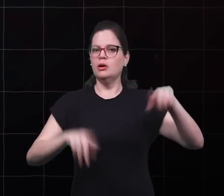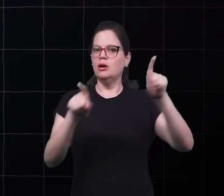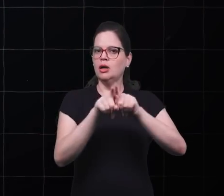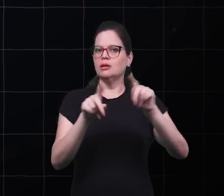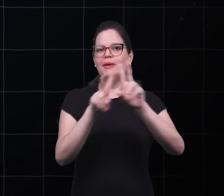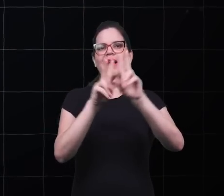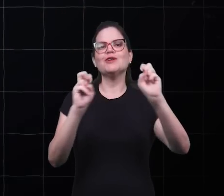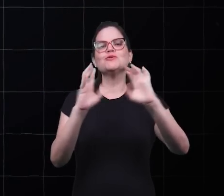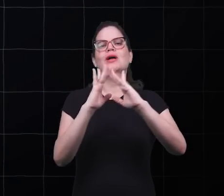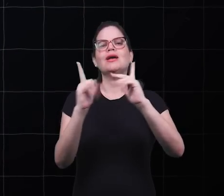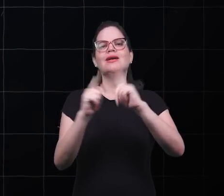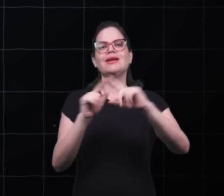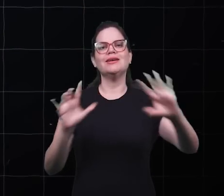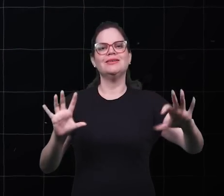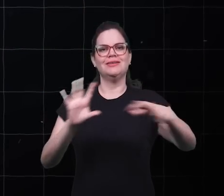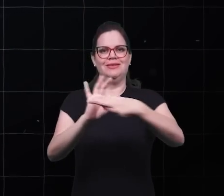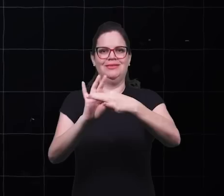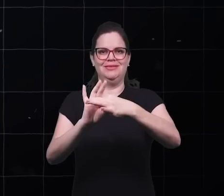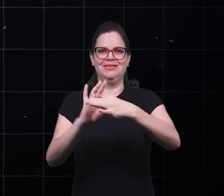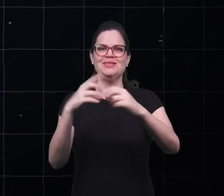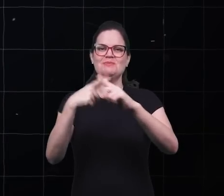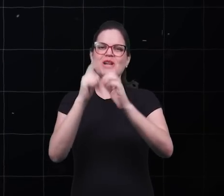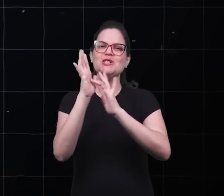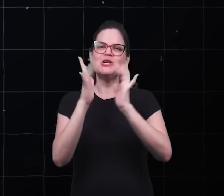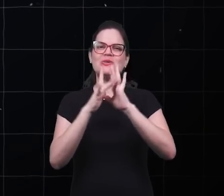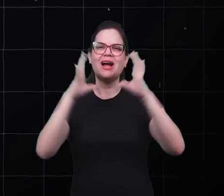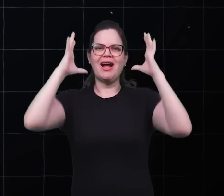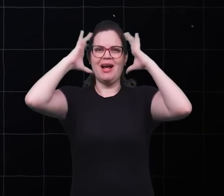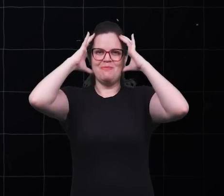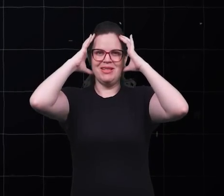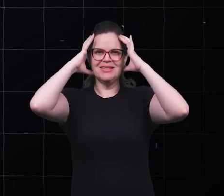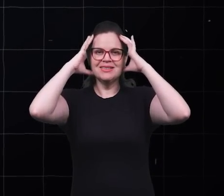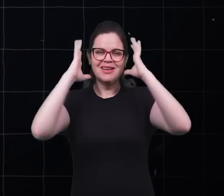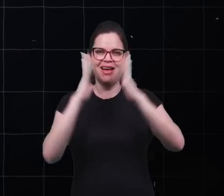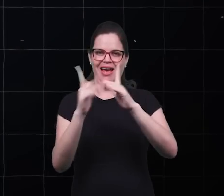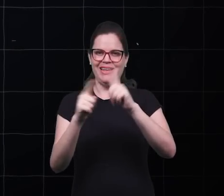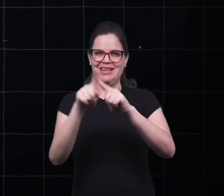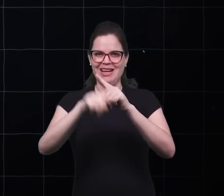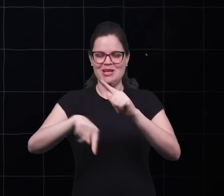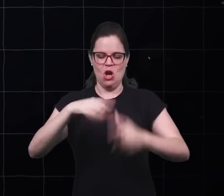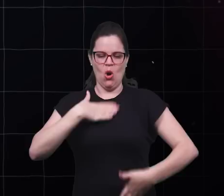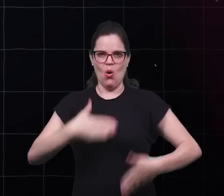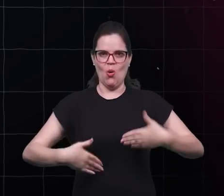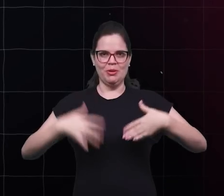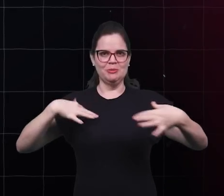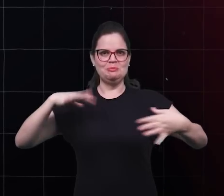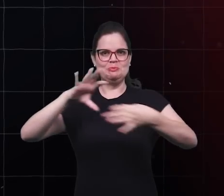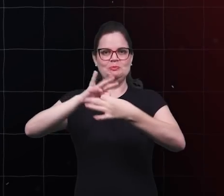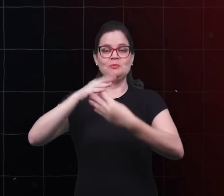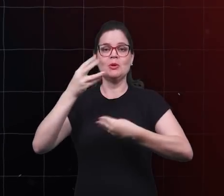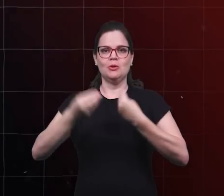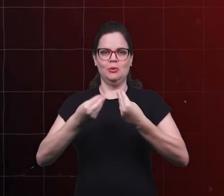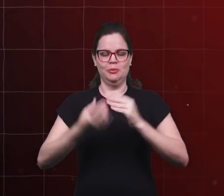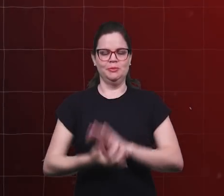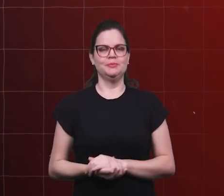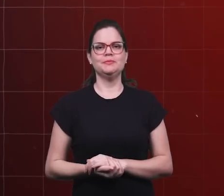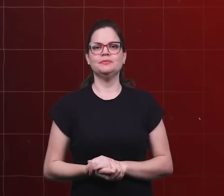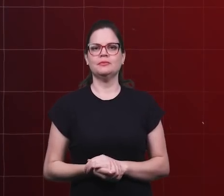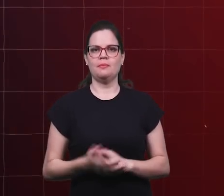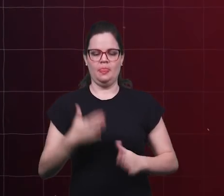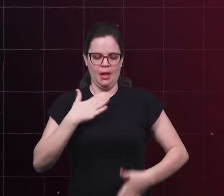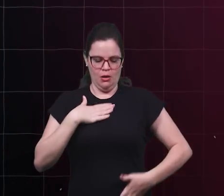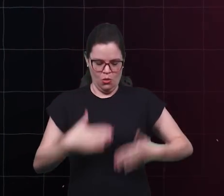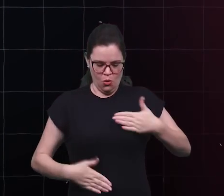e juntamente aplicando também a profecia do corpo de Cristo. O corpo, ele é um